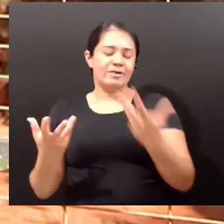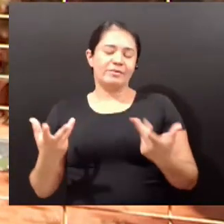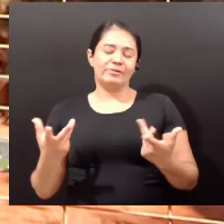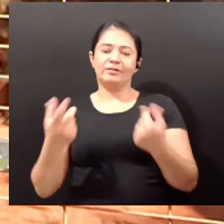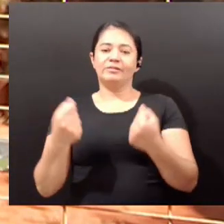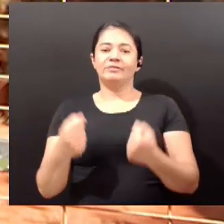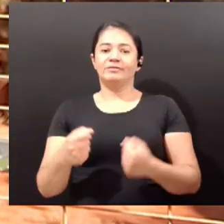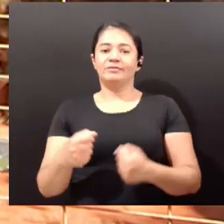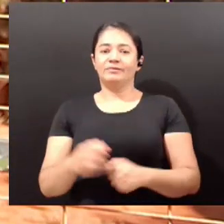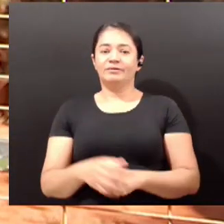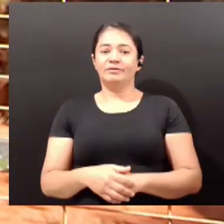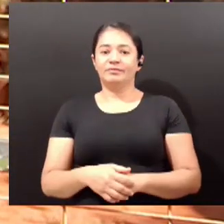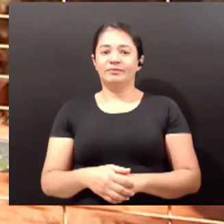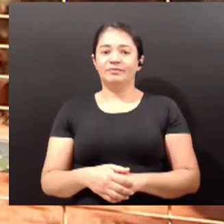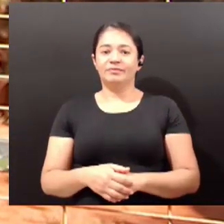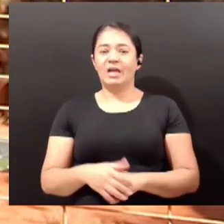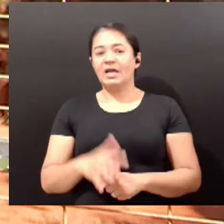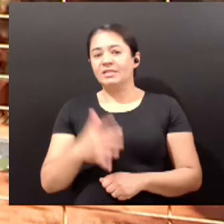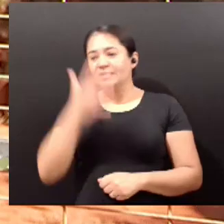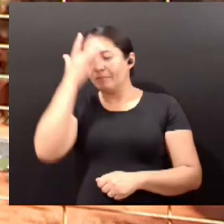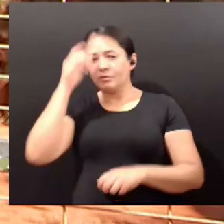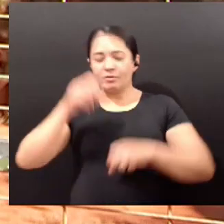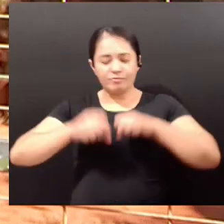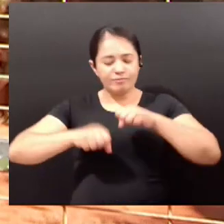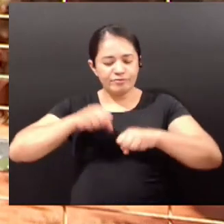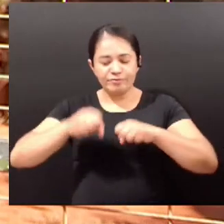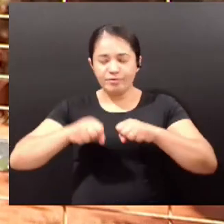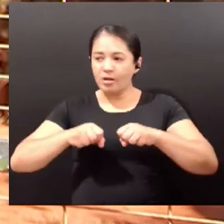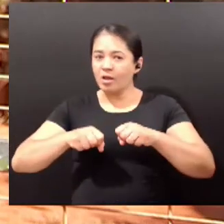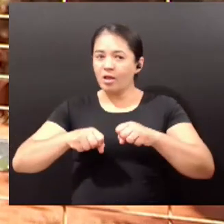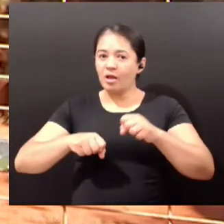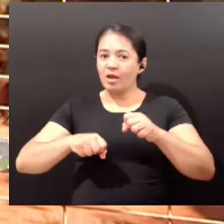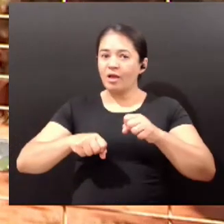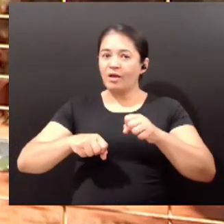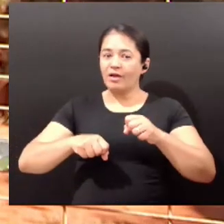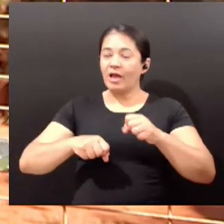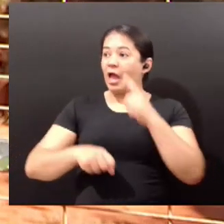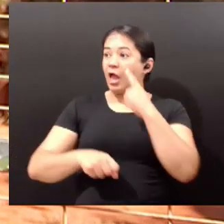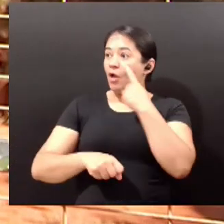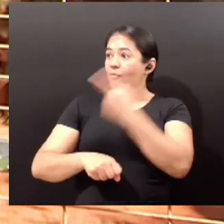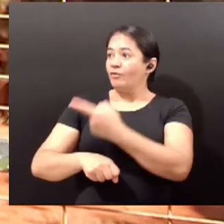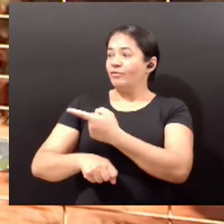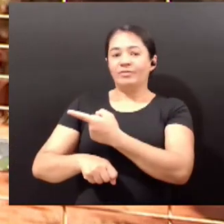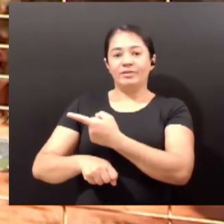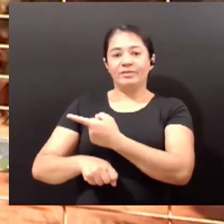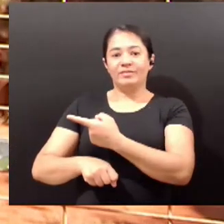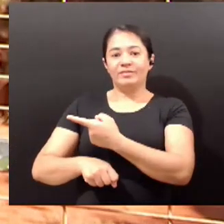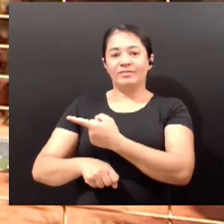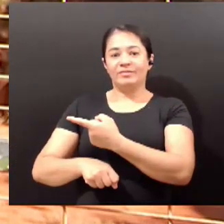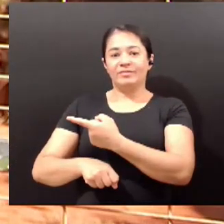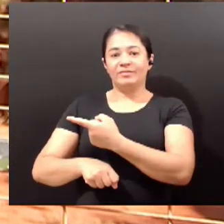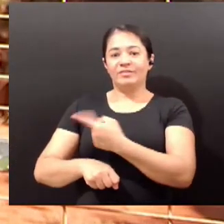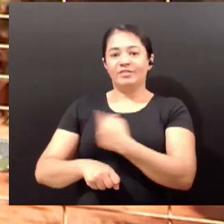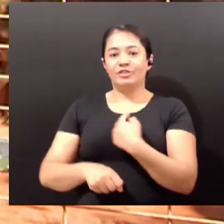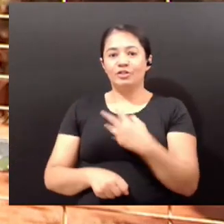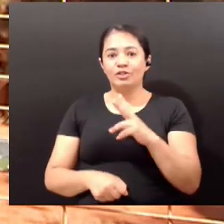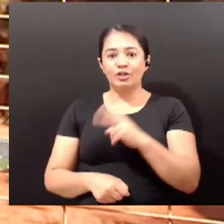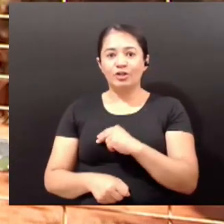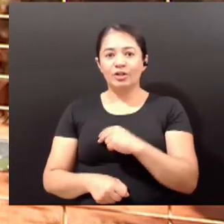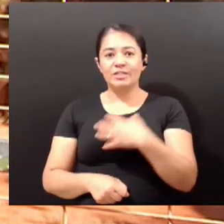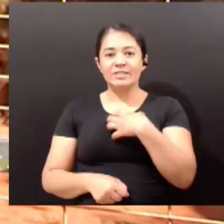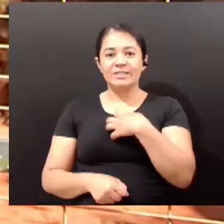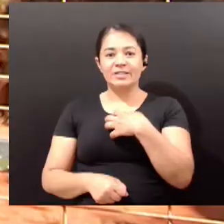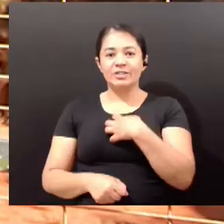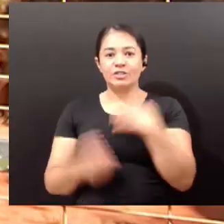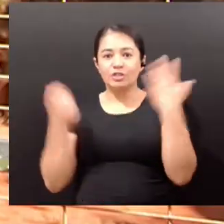bike, fazendo trilha, aquela coisa toda. Aí eu vi a gente sente que o bicho